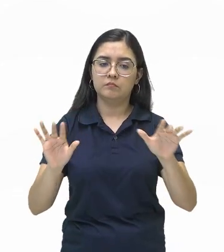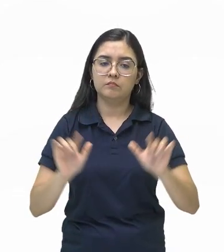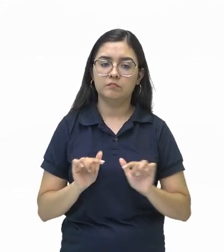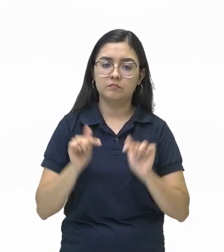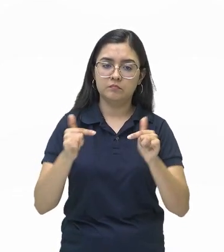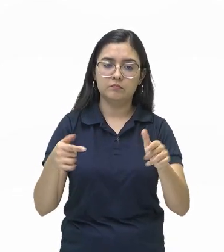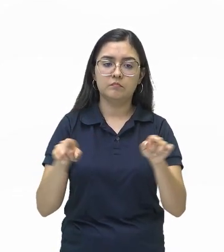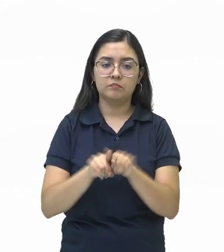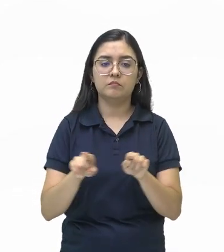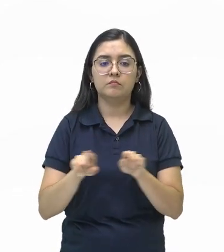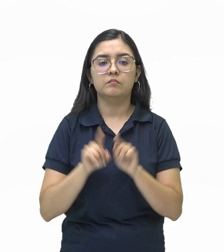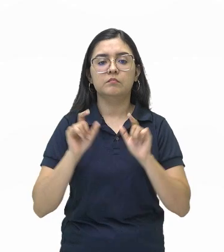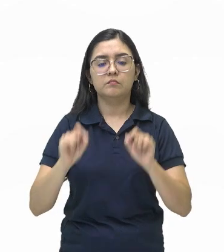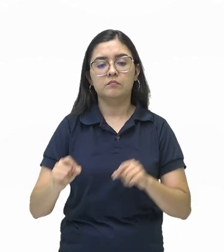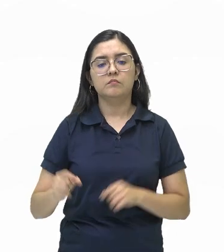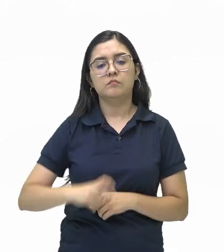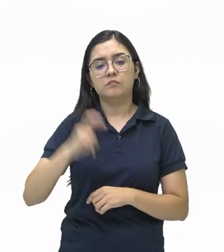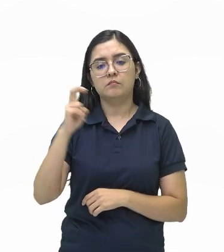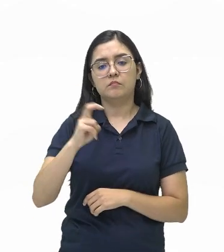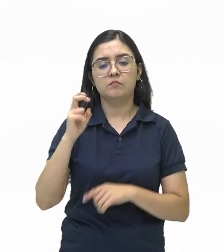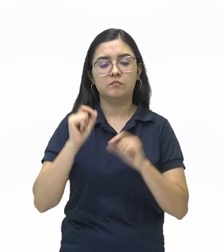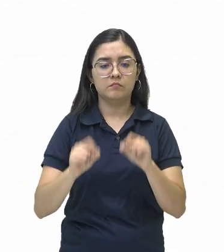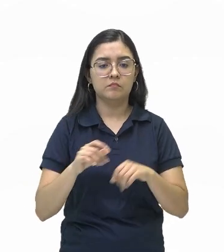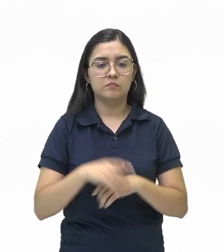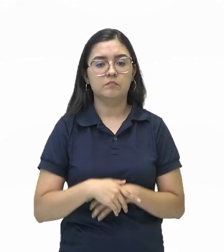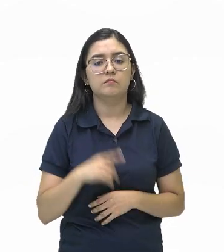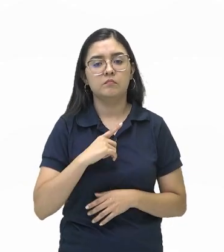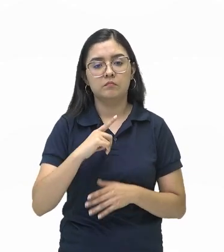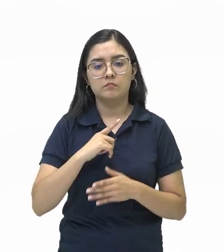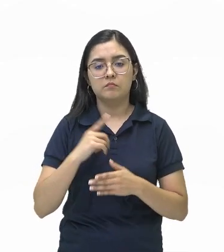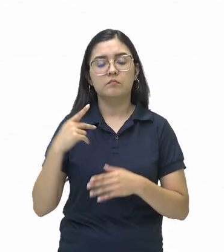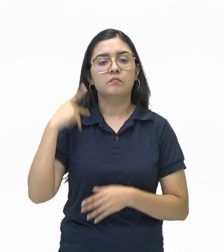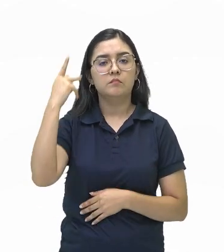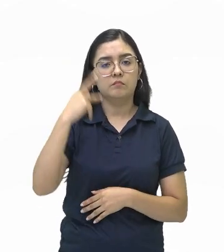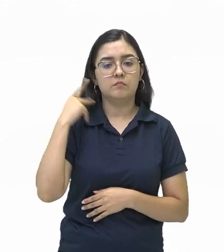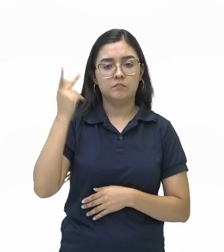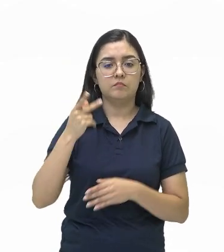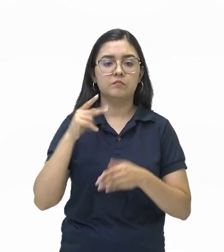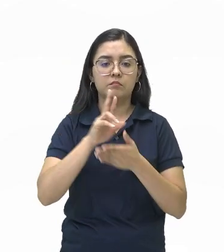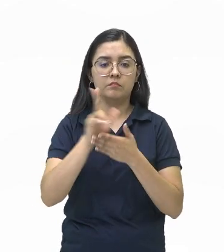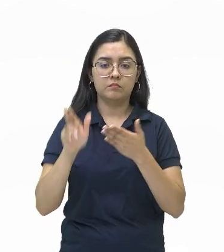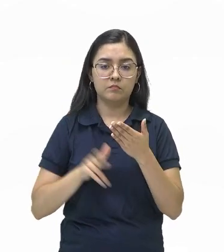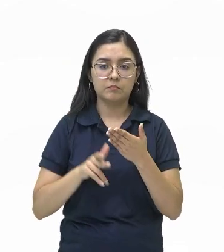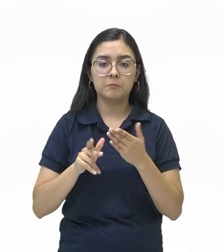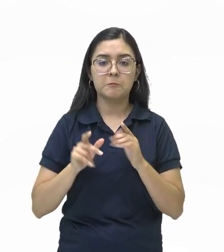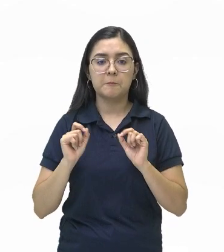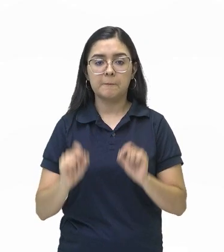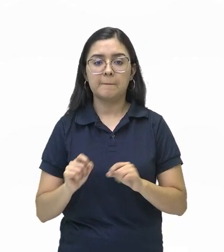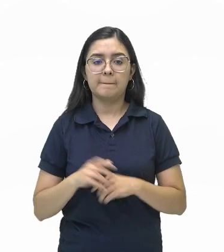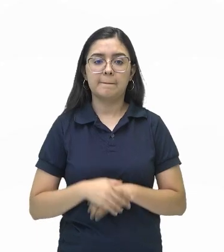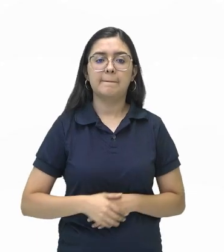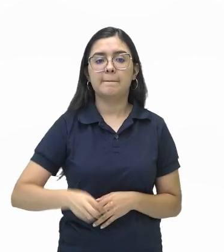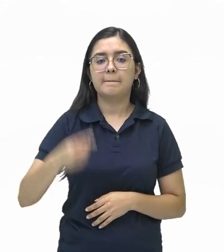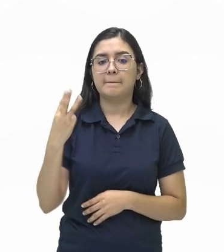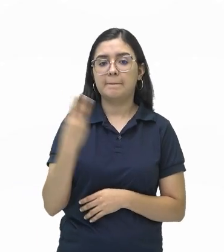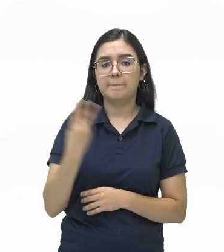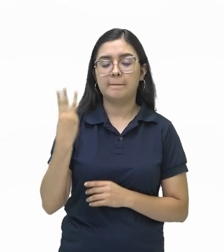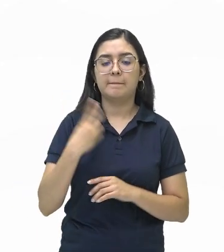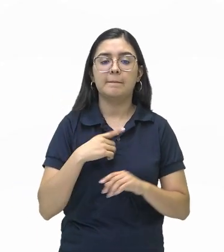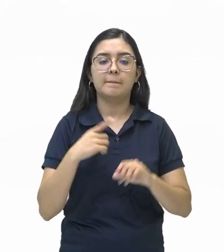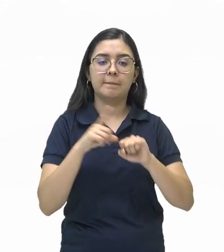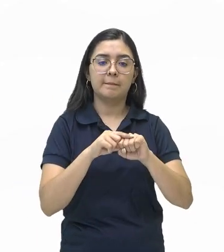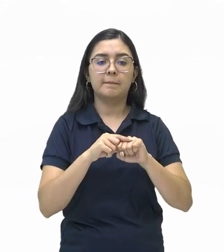e o inciso 5 fala do pluralismo político. Olha só, inciso 3, no artigo 1º,